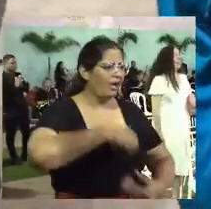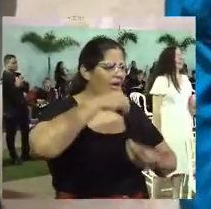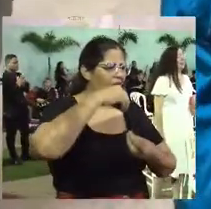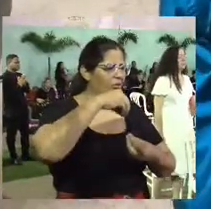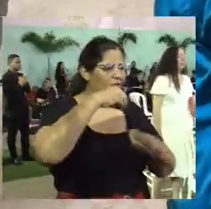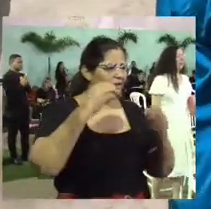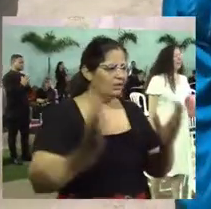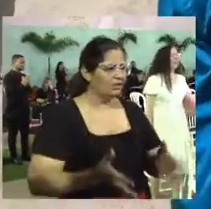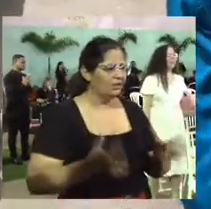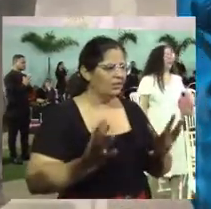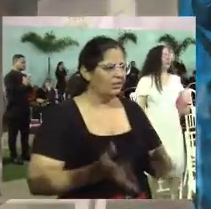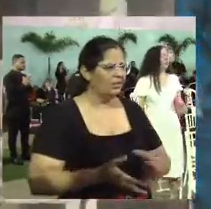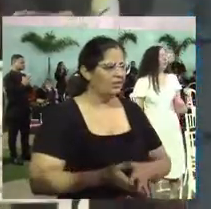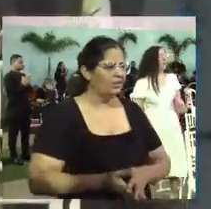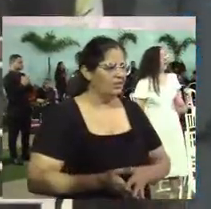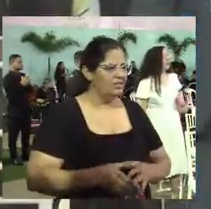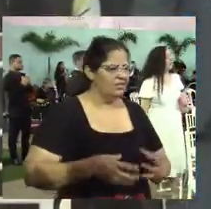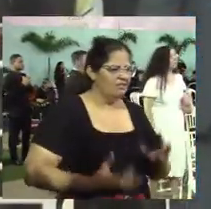fogo